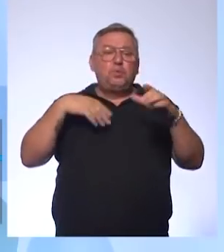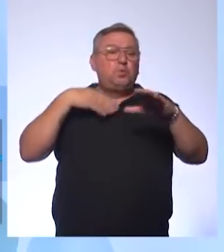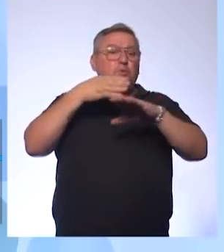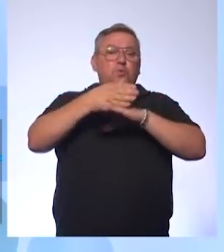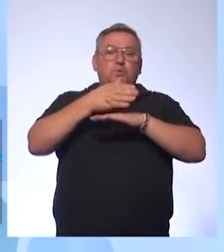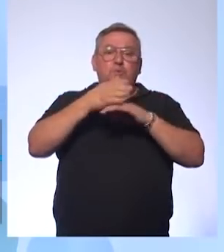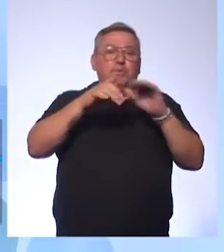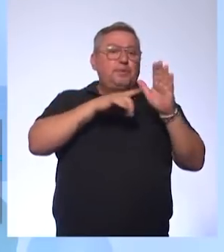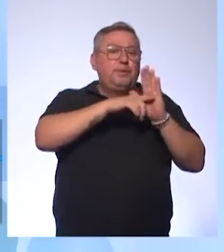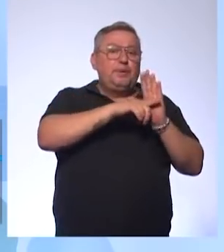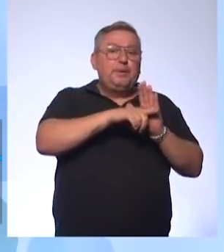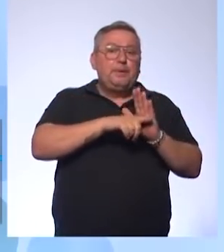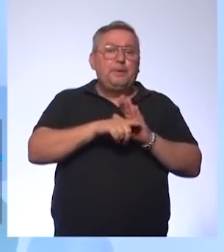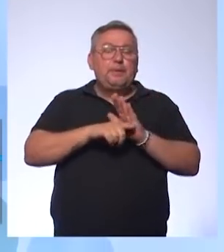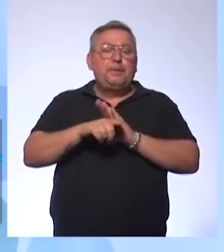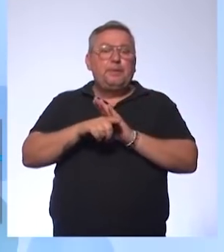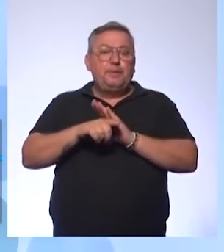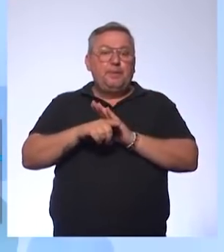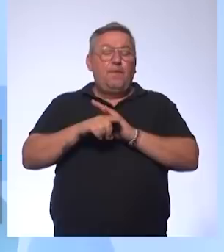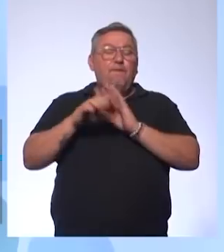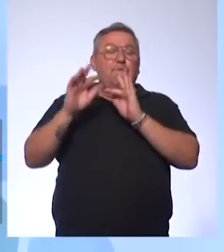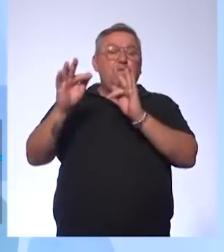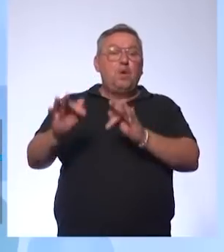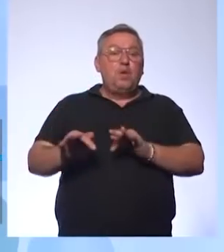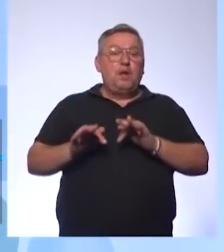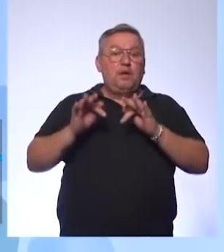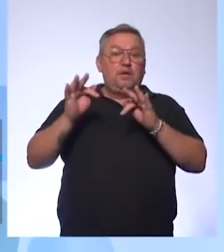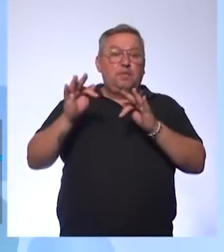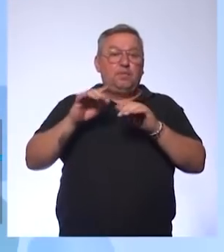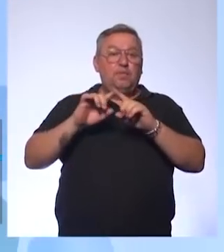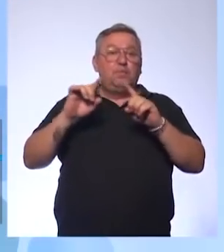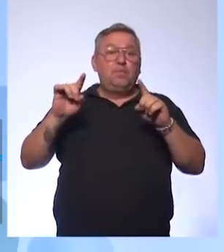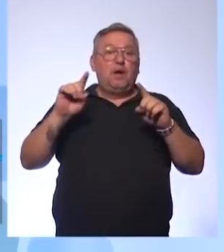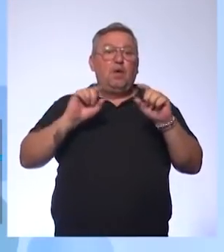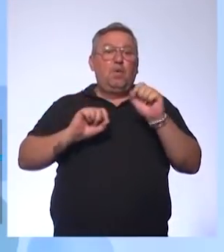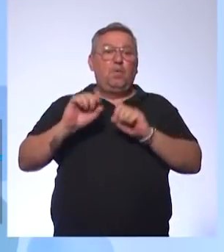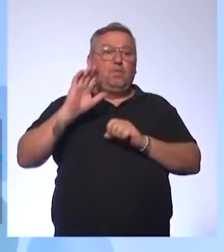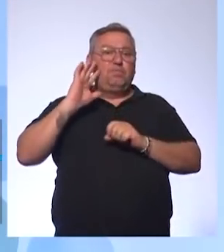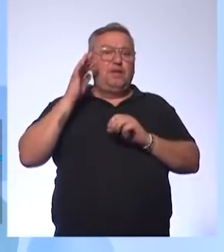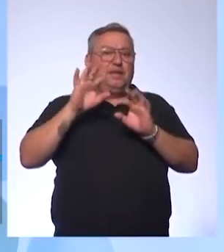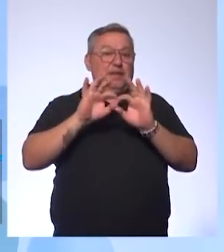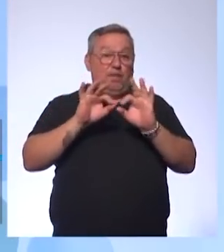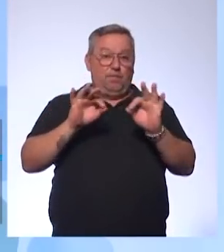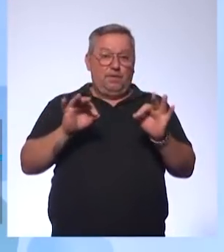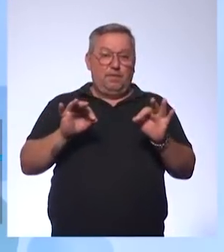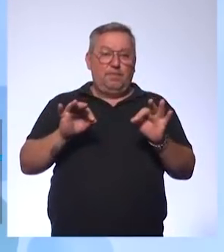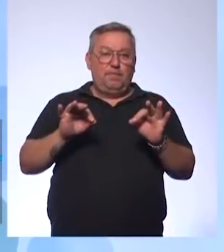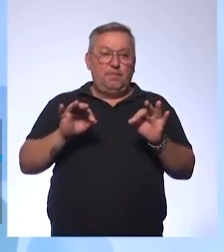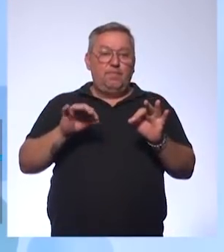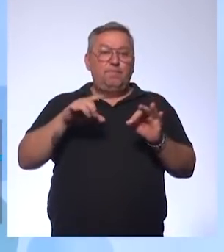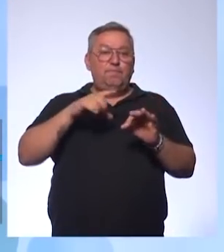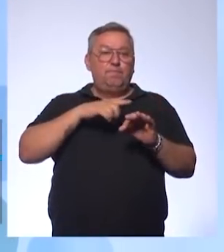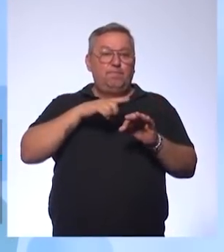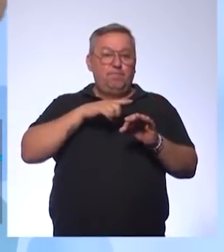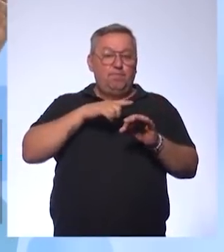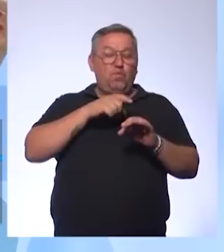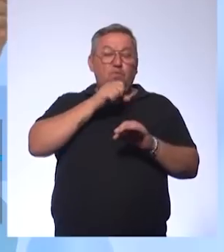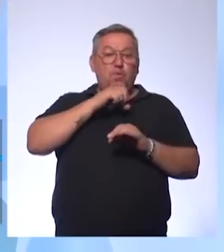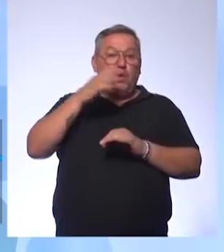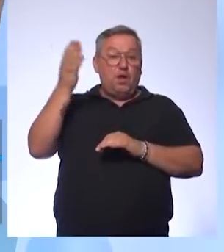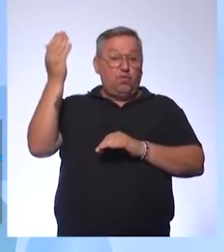pesquisar sobre o feudalismo. Mas é assim, ó, assim, bem simples. Nós tivemos o mundo